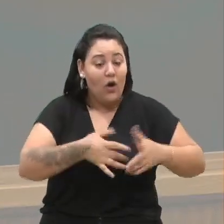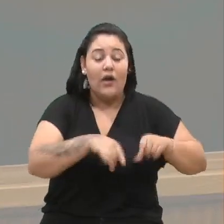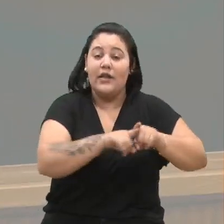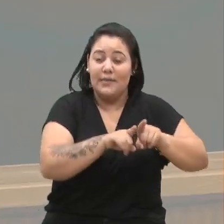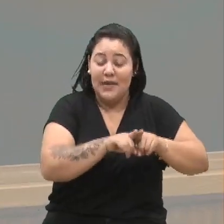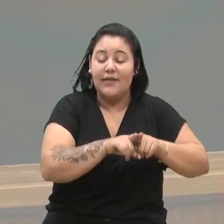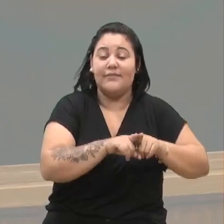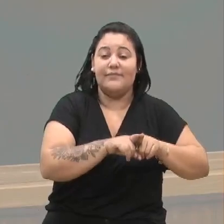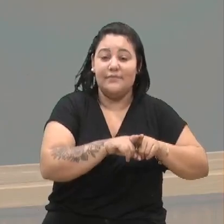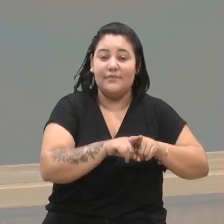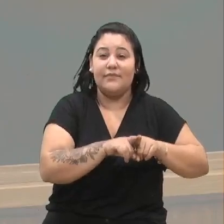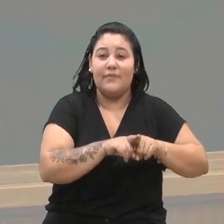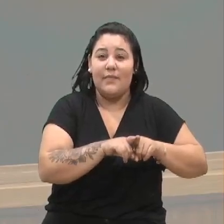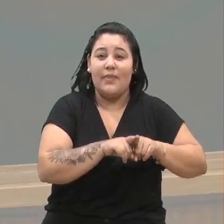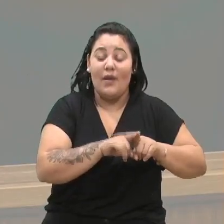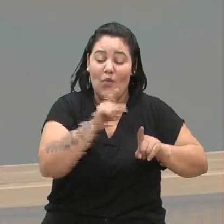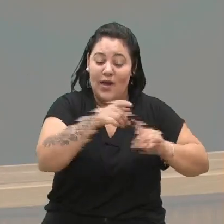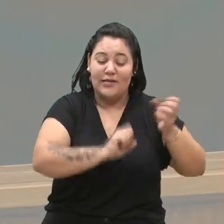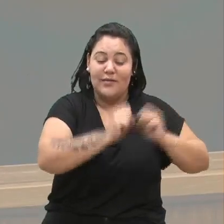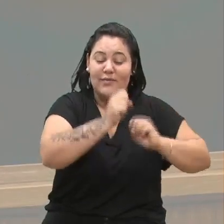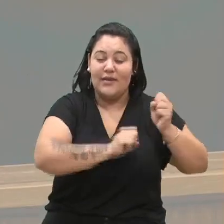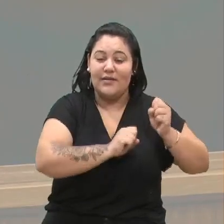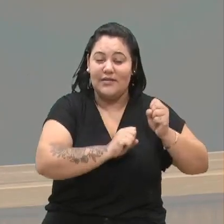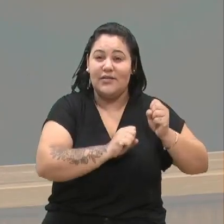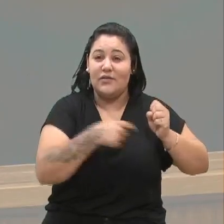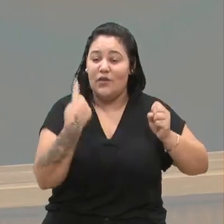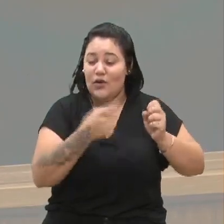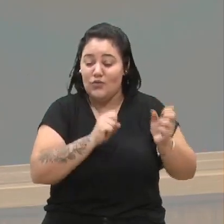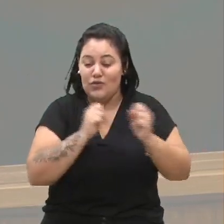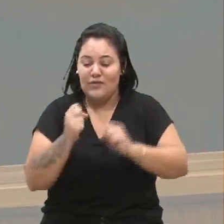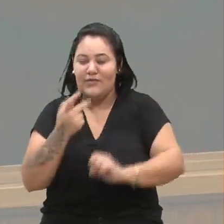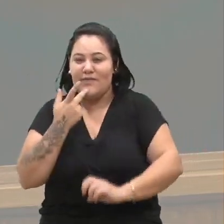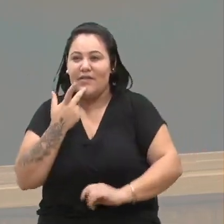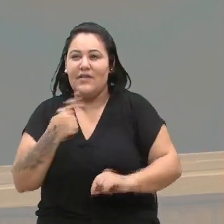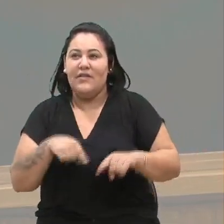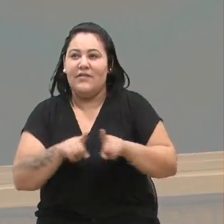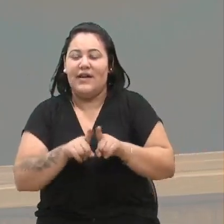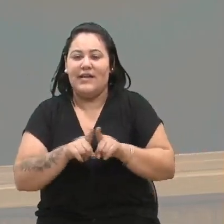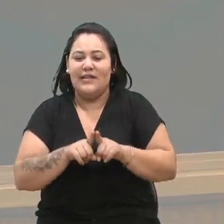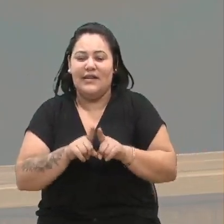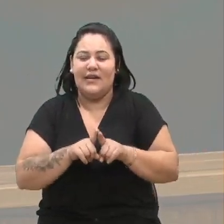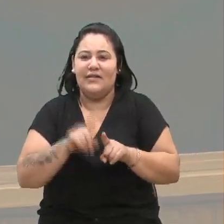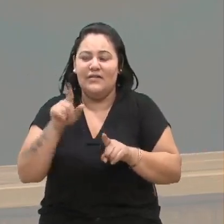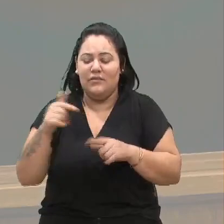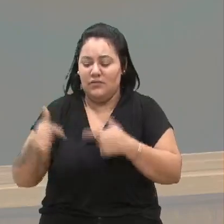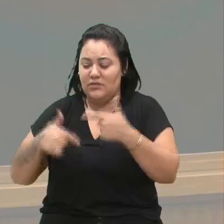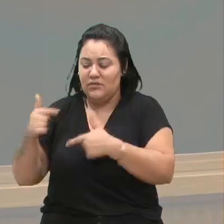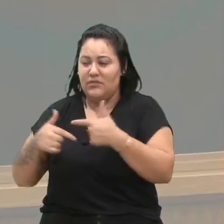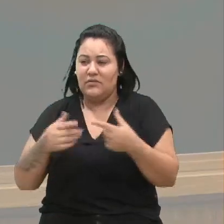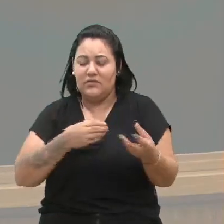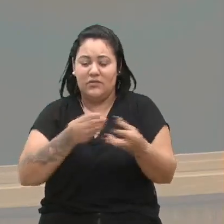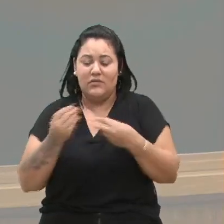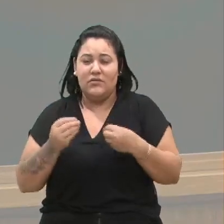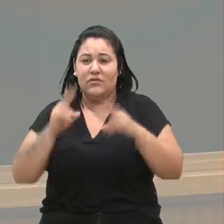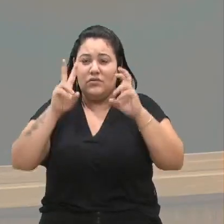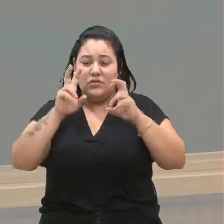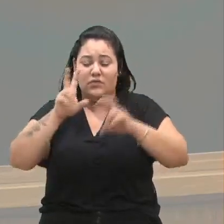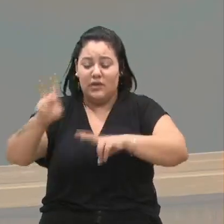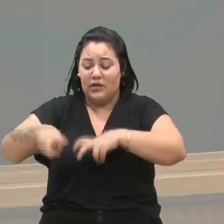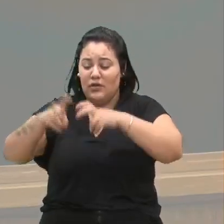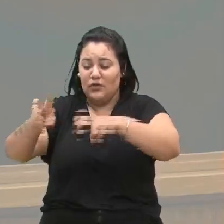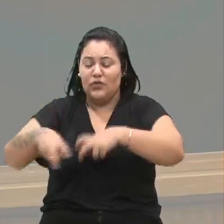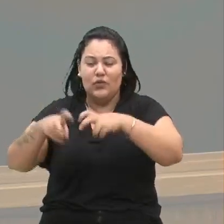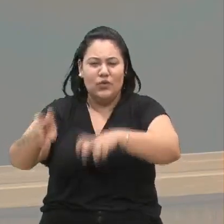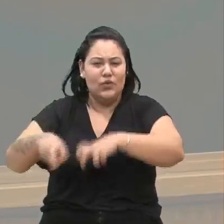com esta empresa, podemos dizer assim, que o Leonir tem, que trabalha muito a questão da agricultura, dos orgânicos,